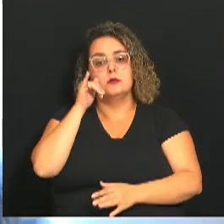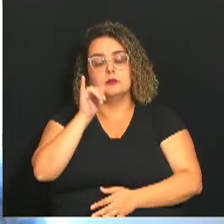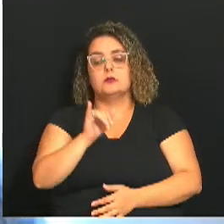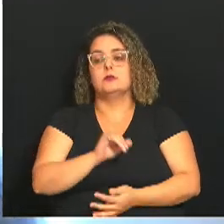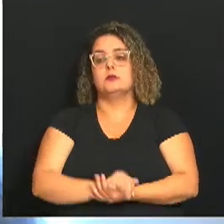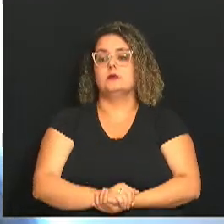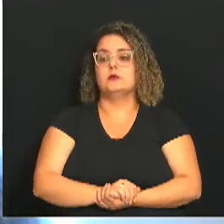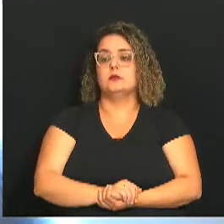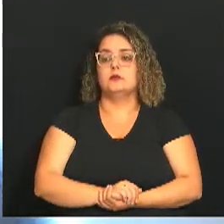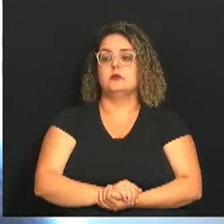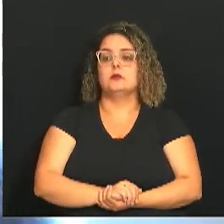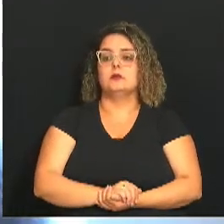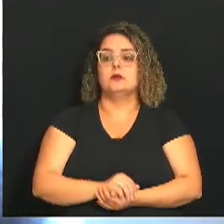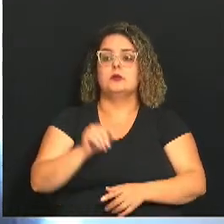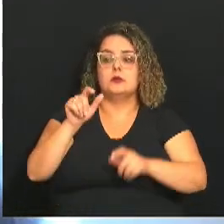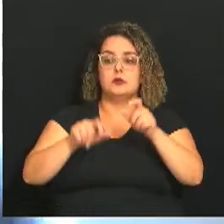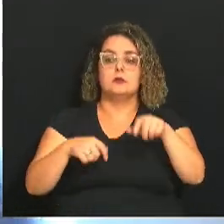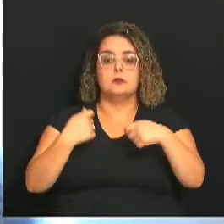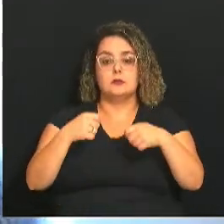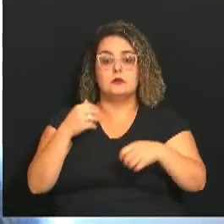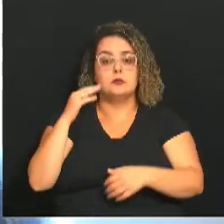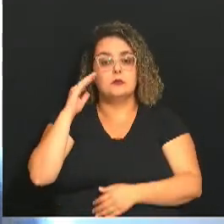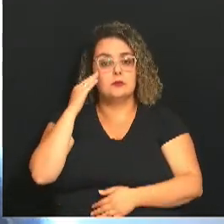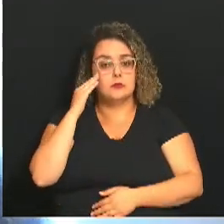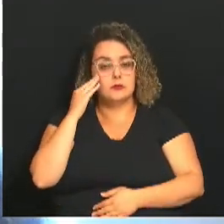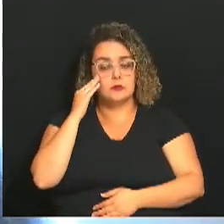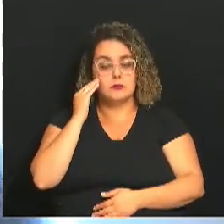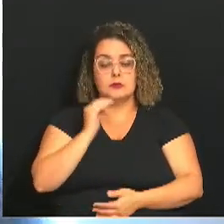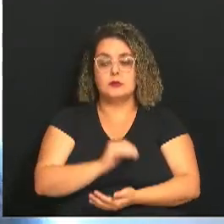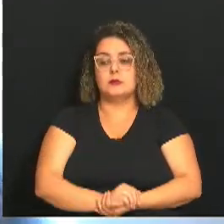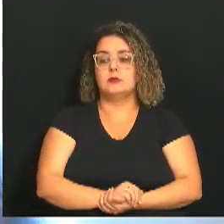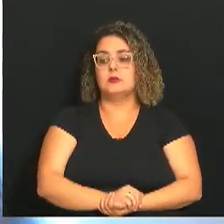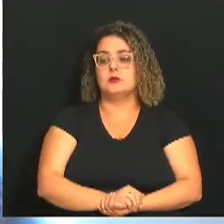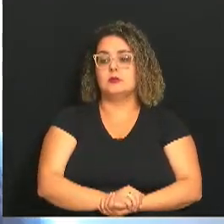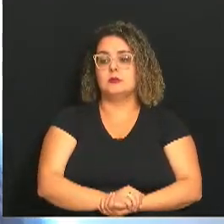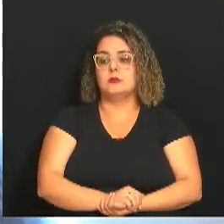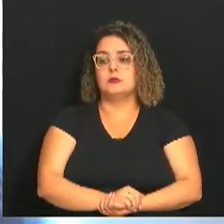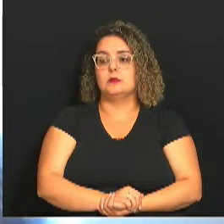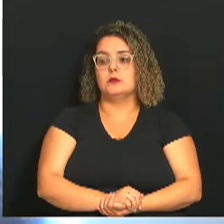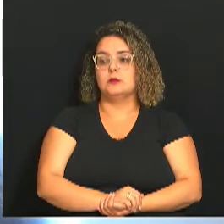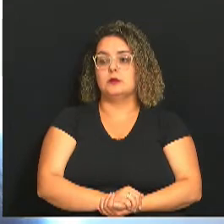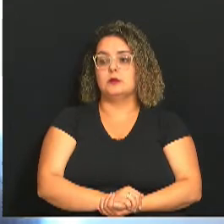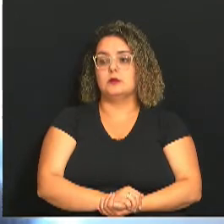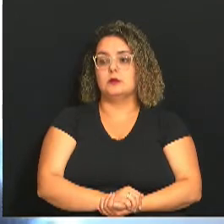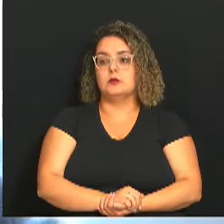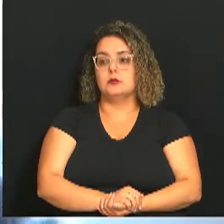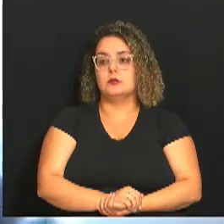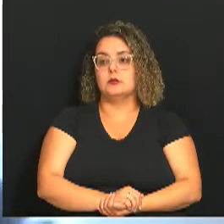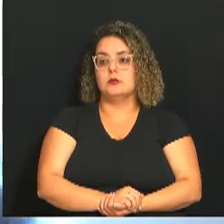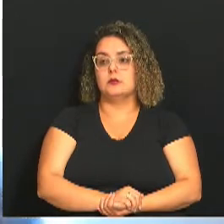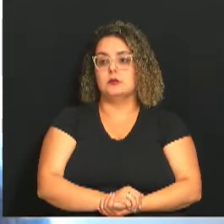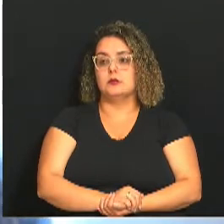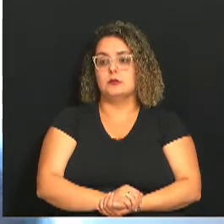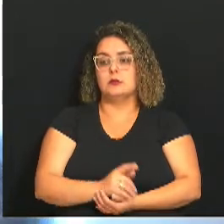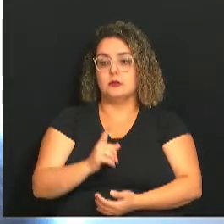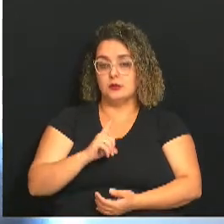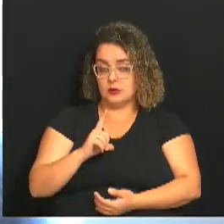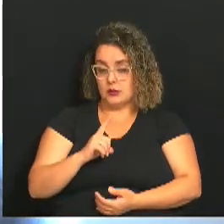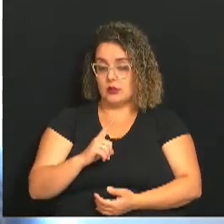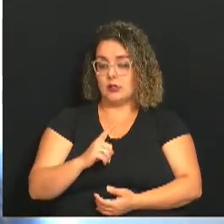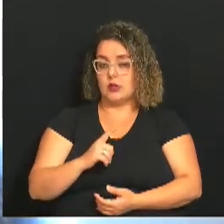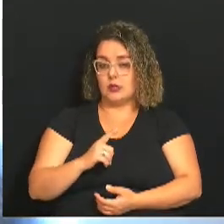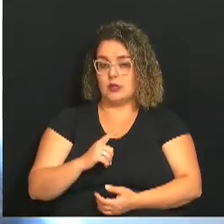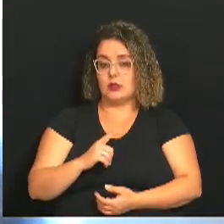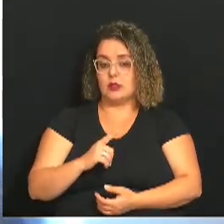as pessoas precisam se educar com relação a isso, né? E a gente procura